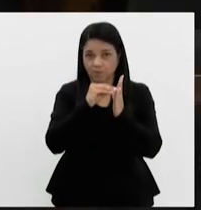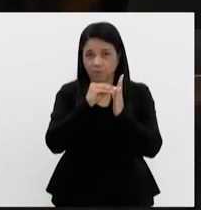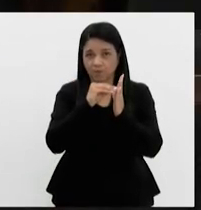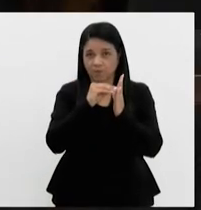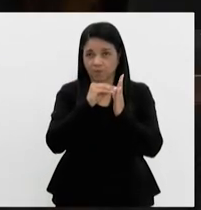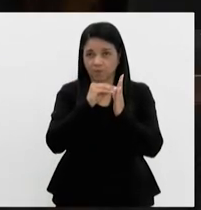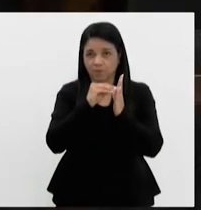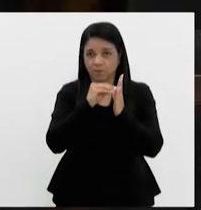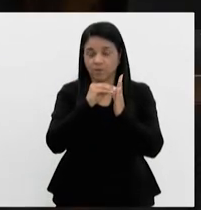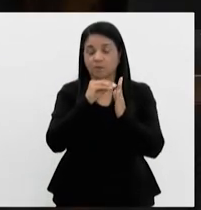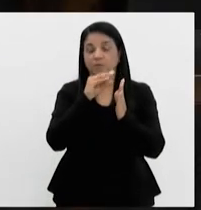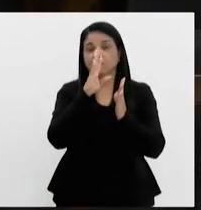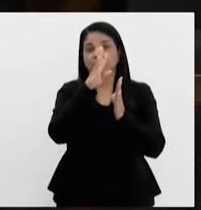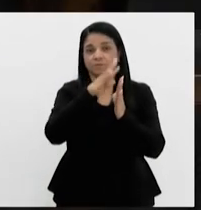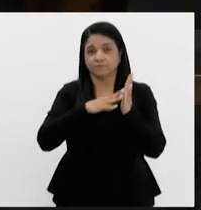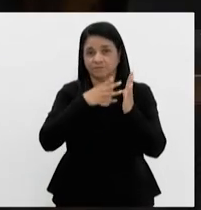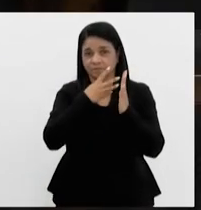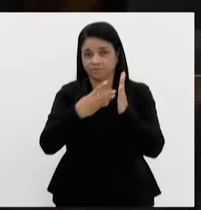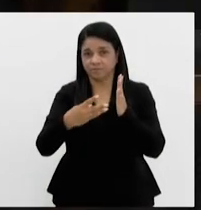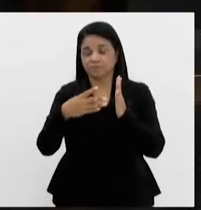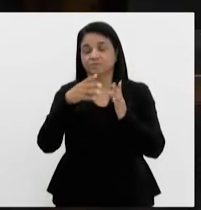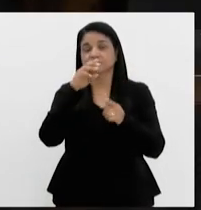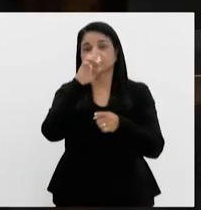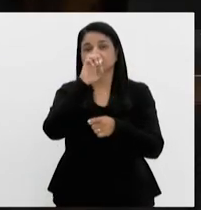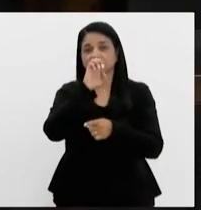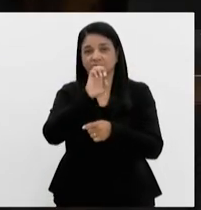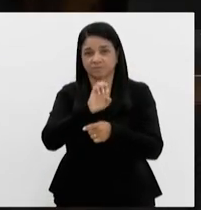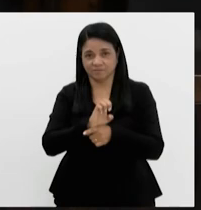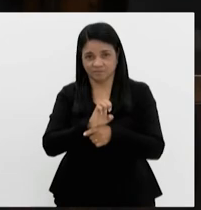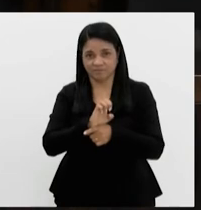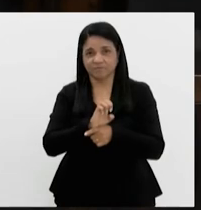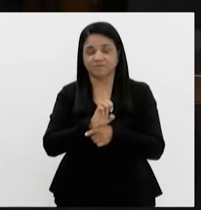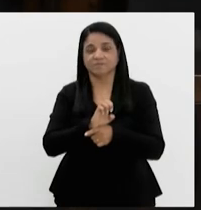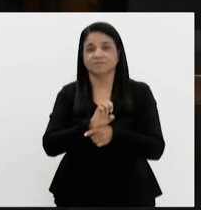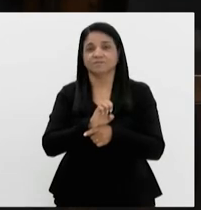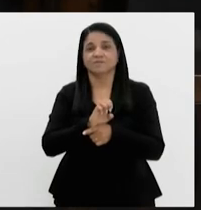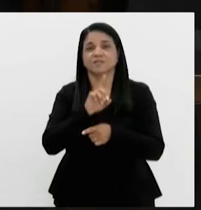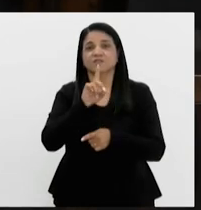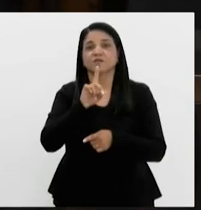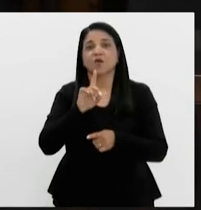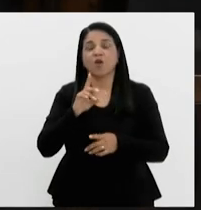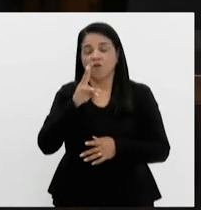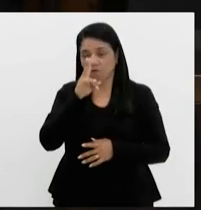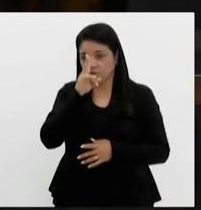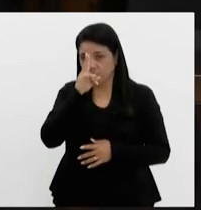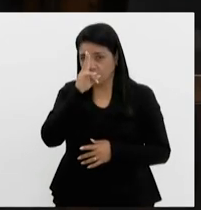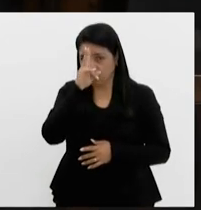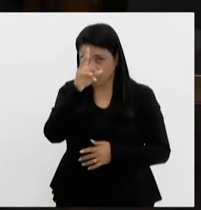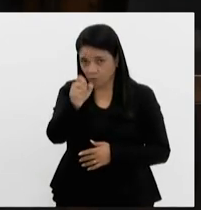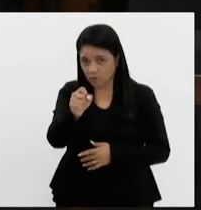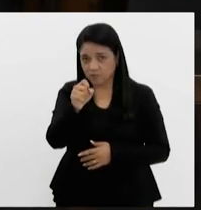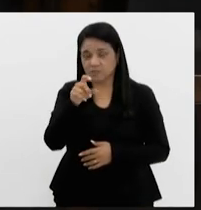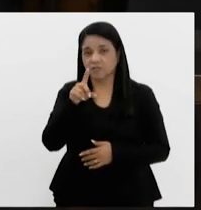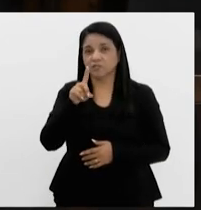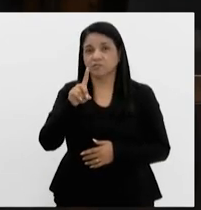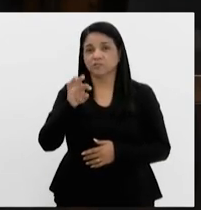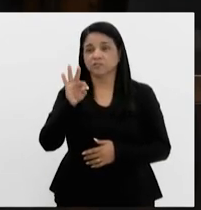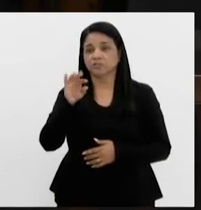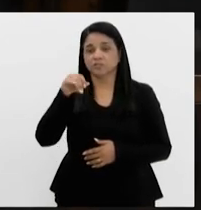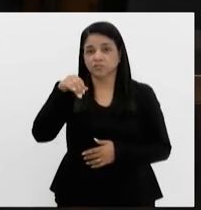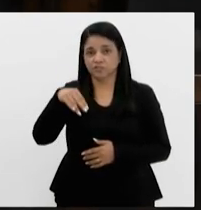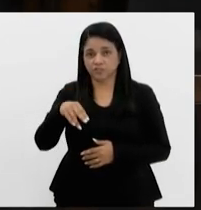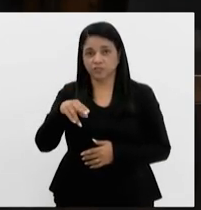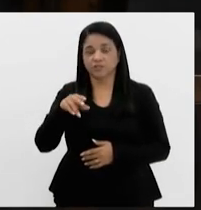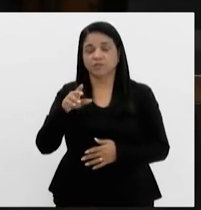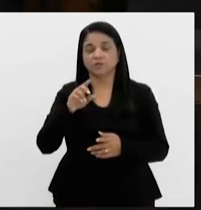para instituir no âmbito do Estado do Rio de Janeiro o Dia Estadual do Grupo Força Tim Universal, FTU. Parecer das